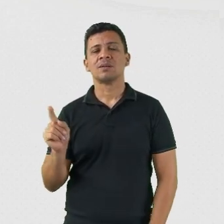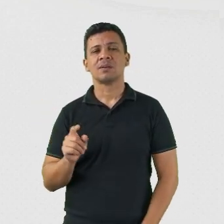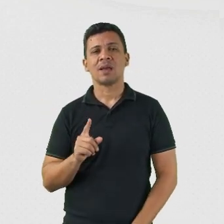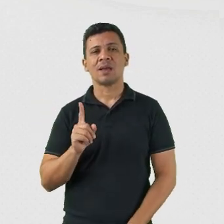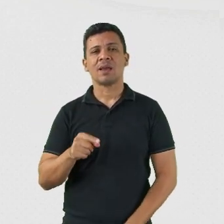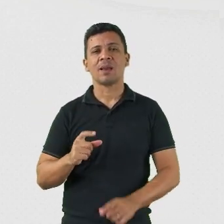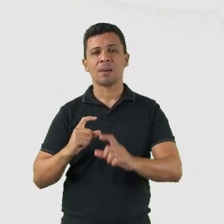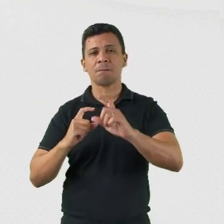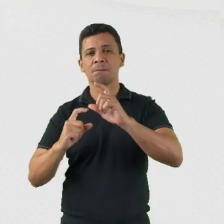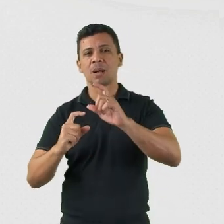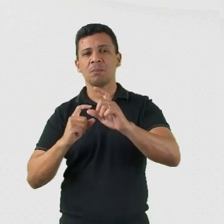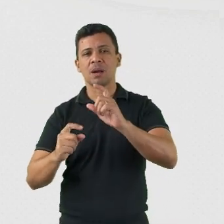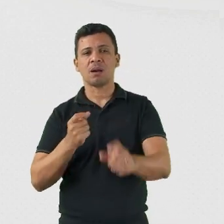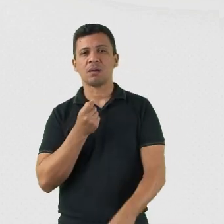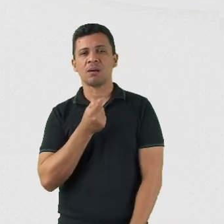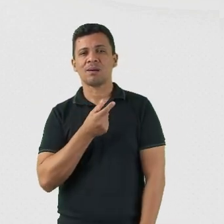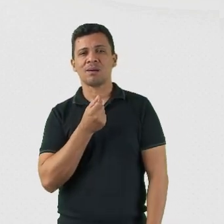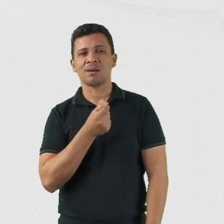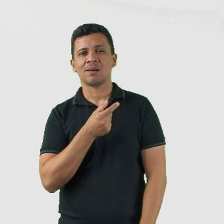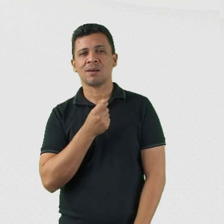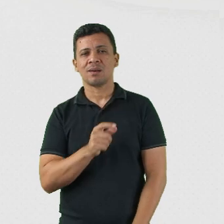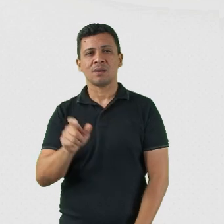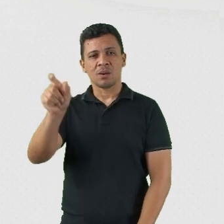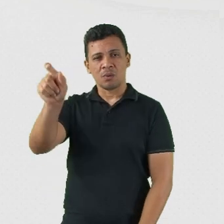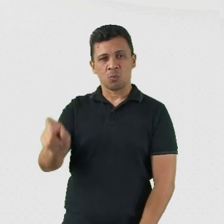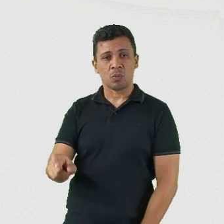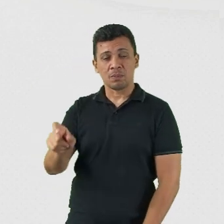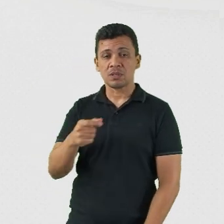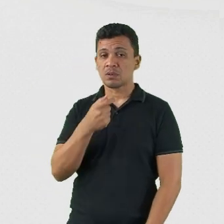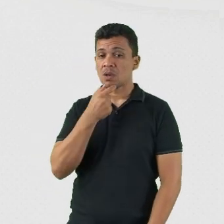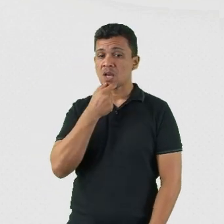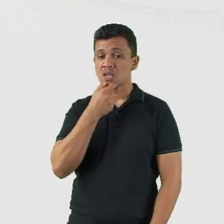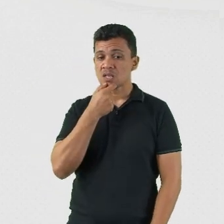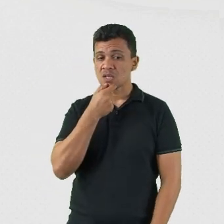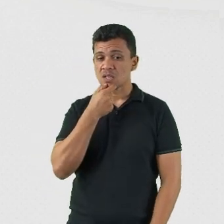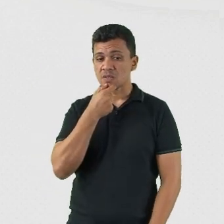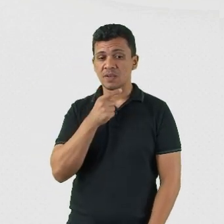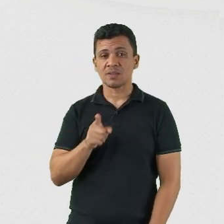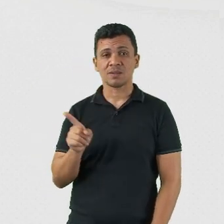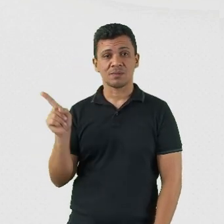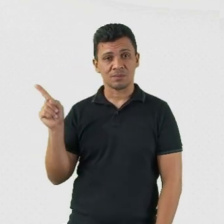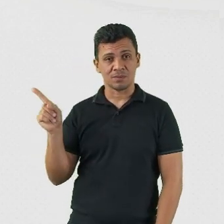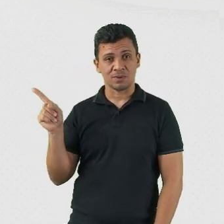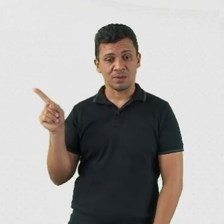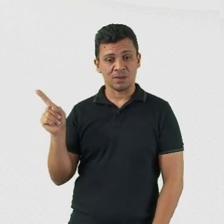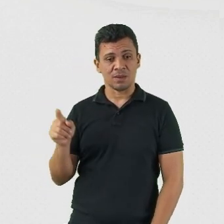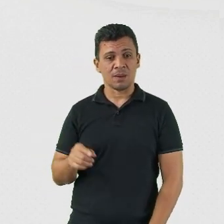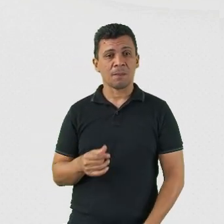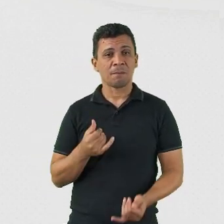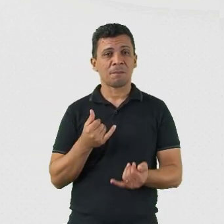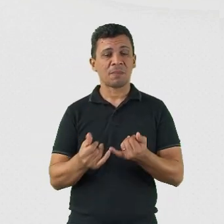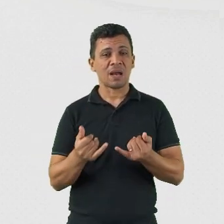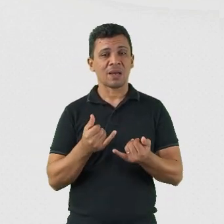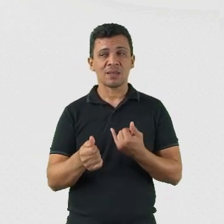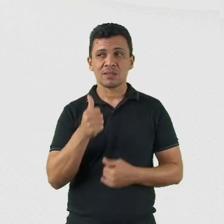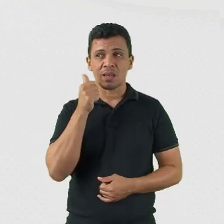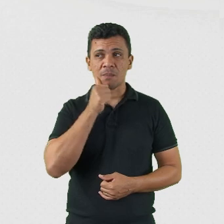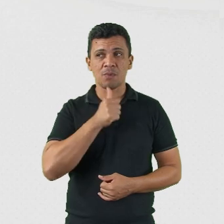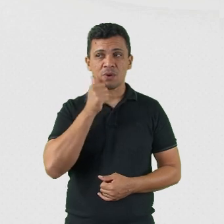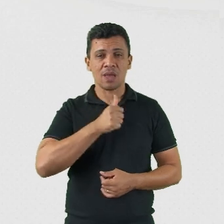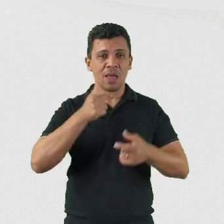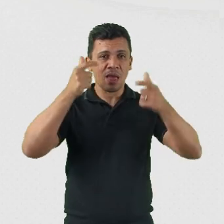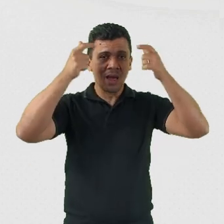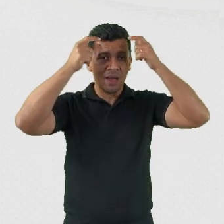caricatura de uma pessoa inglesa, né? A gente tem uma representação como se fosse, por exemplo, a rainha.